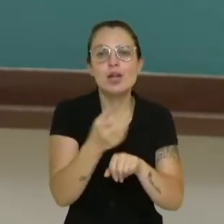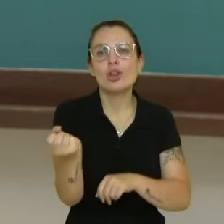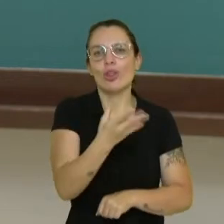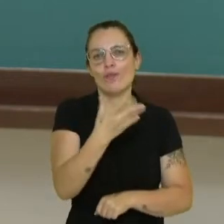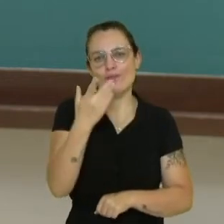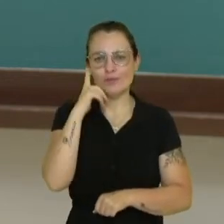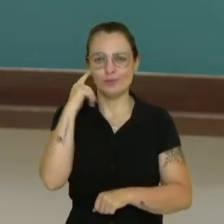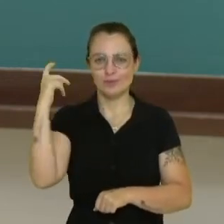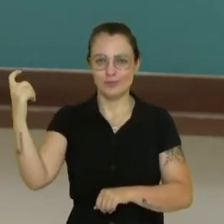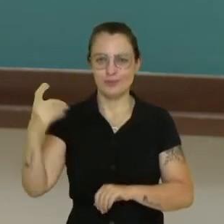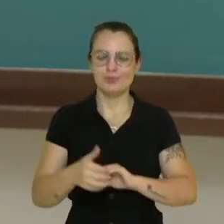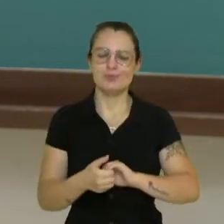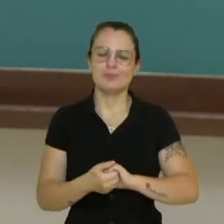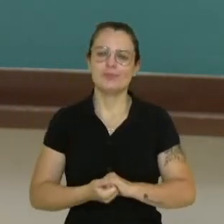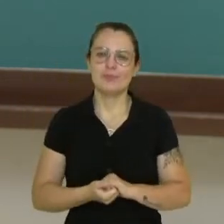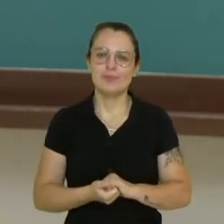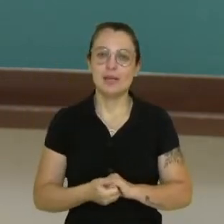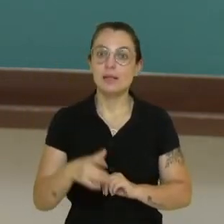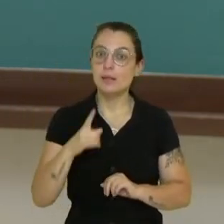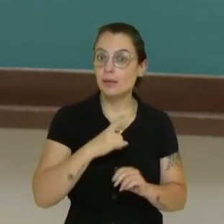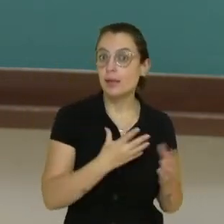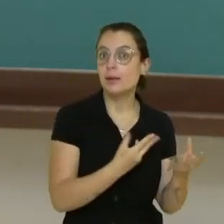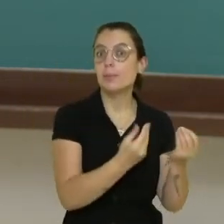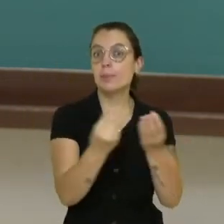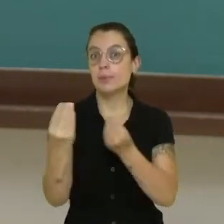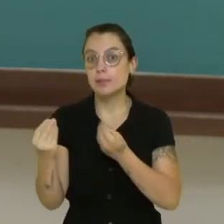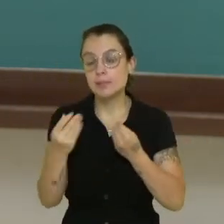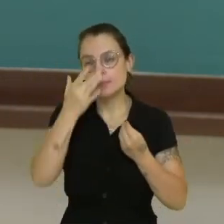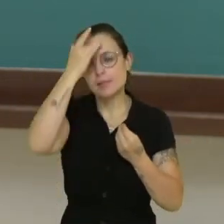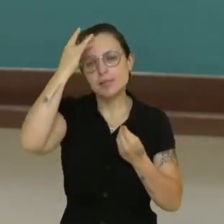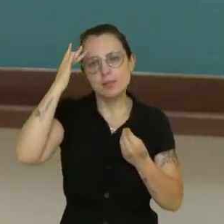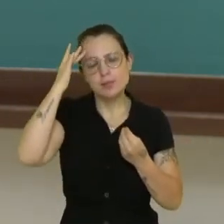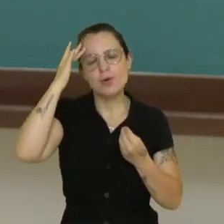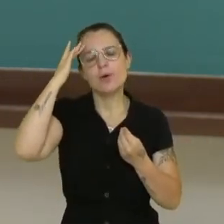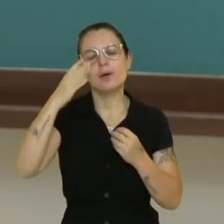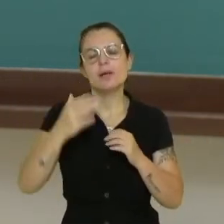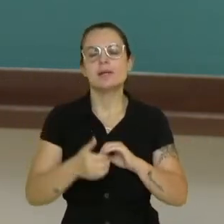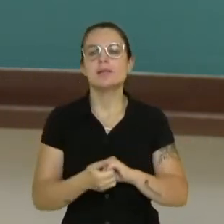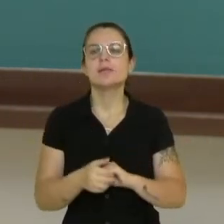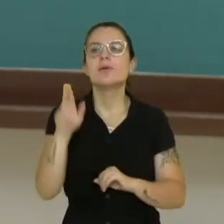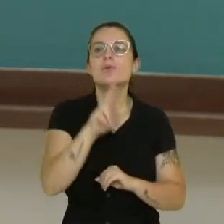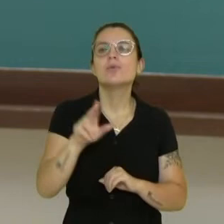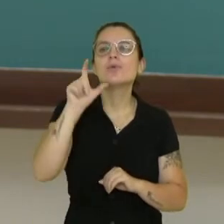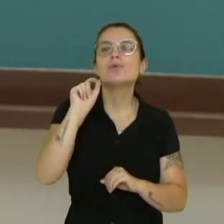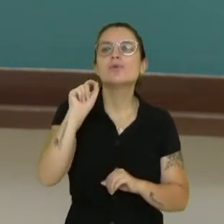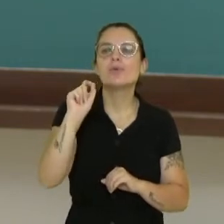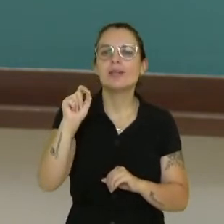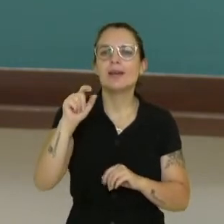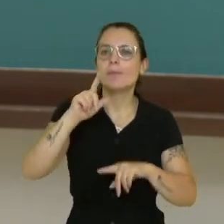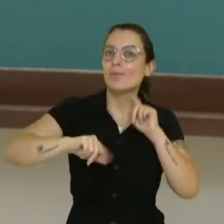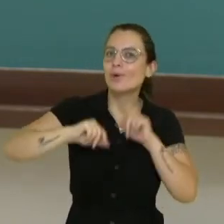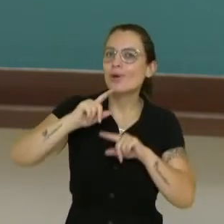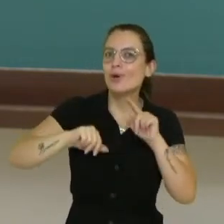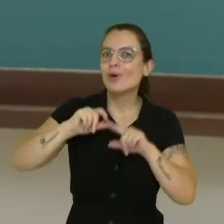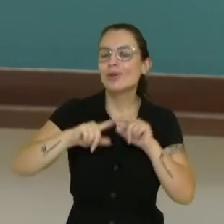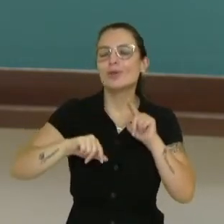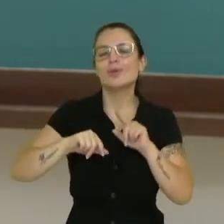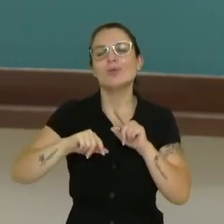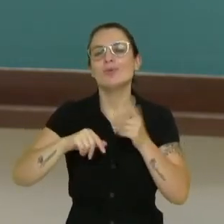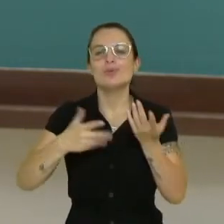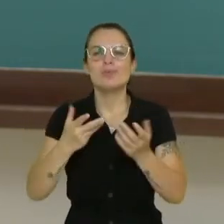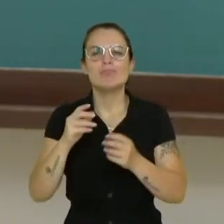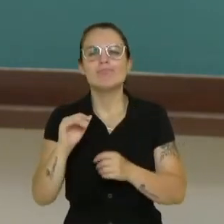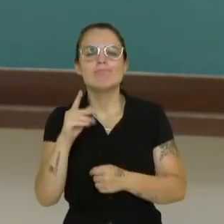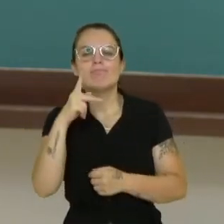que se dedicam em utilizar utensílios descartáveis para perceber a sonoridade que eles produzem, assim como existem